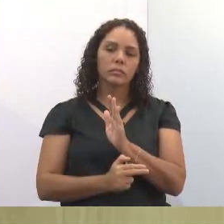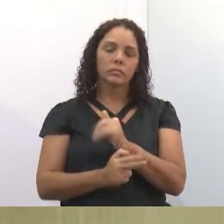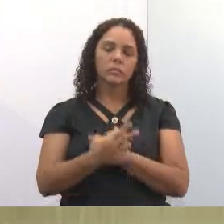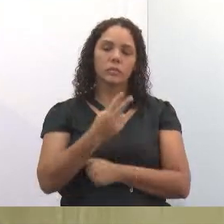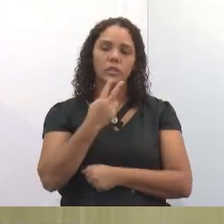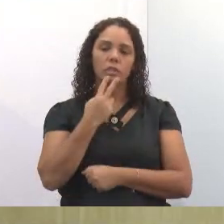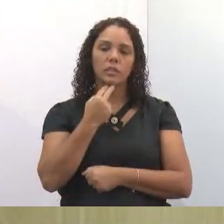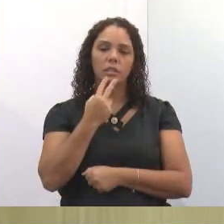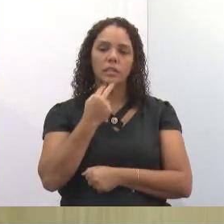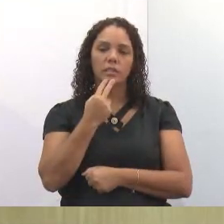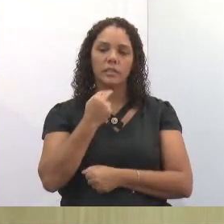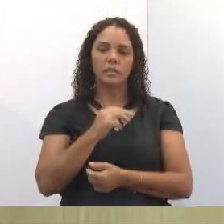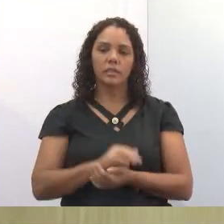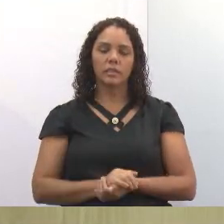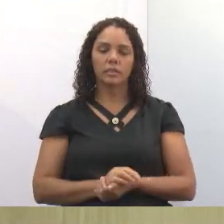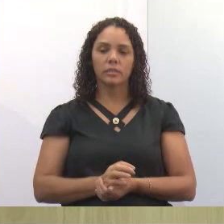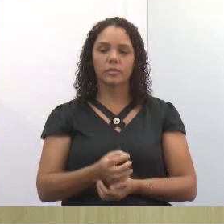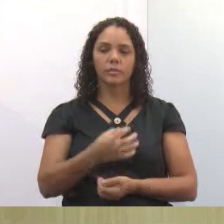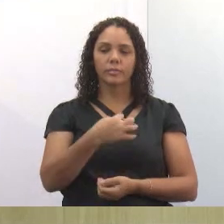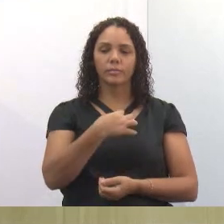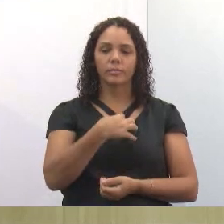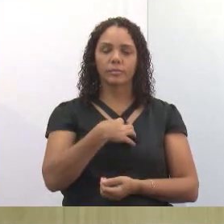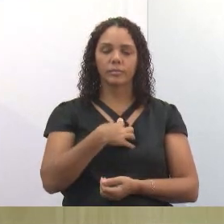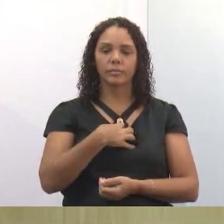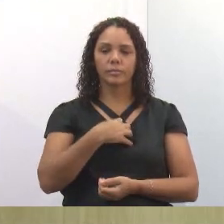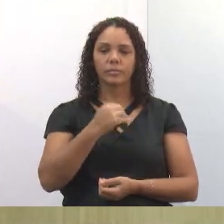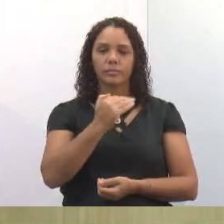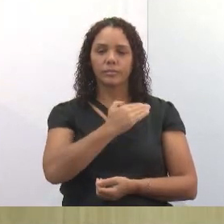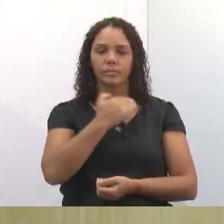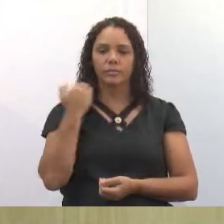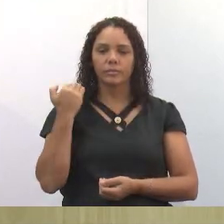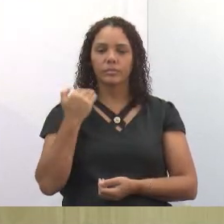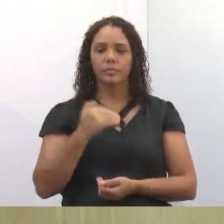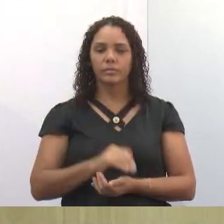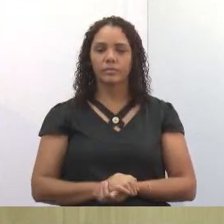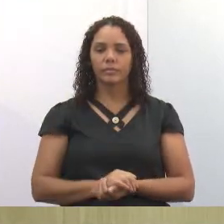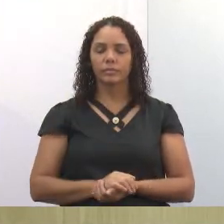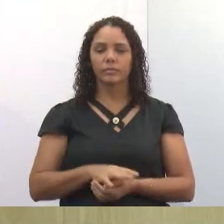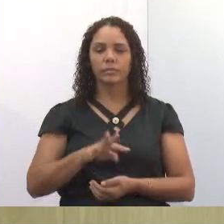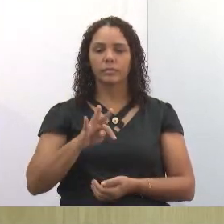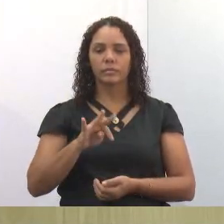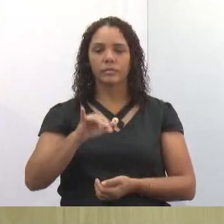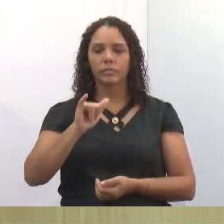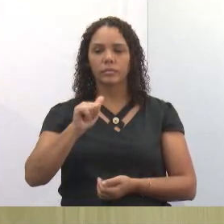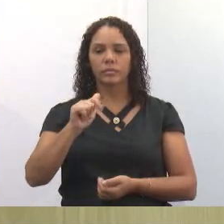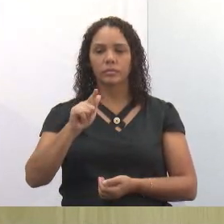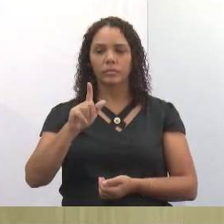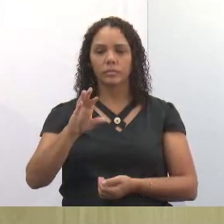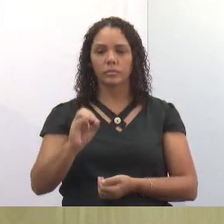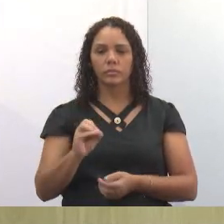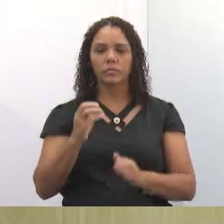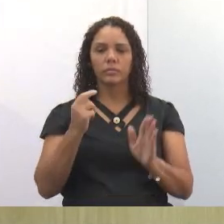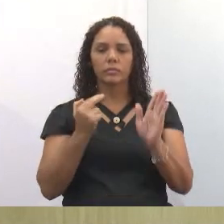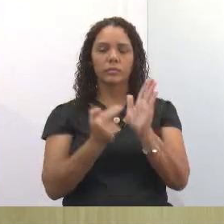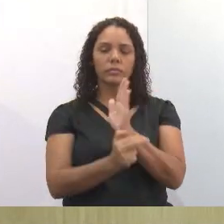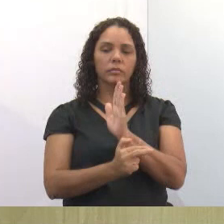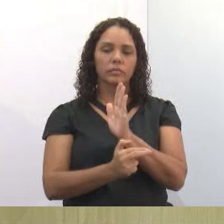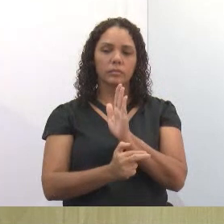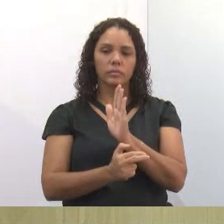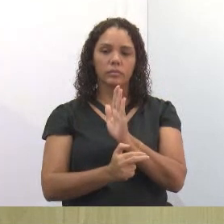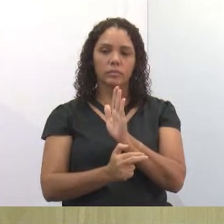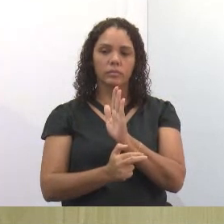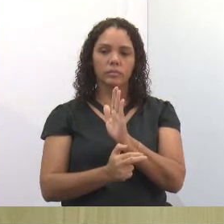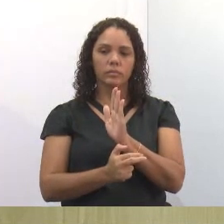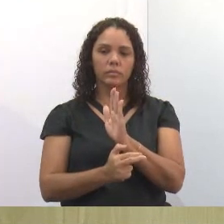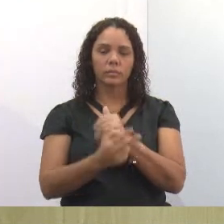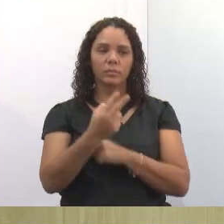vereador Valmir do Parque Meia Lua. Voto pesar pelo falecimento de Tiago dos Santos Aguiar Tavares. Voto formulado